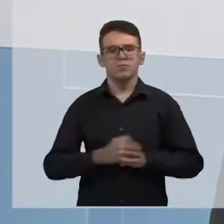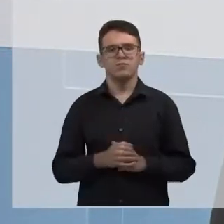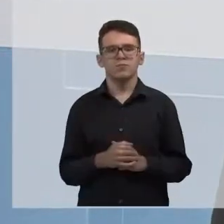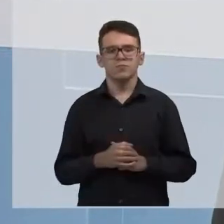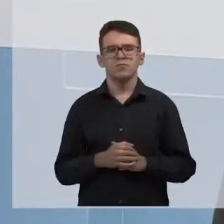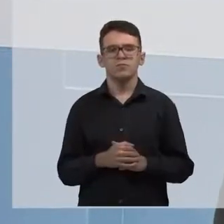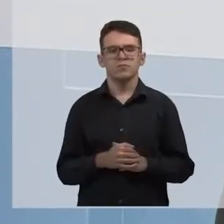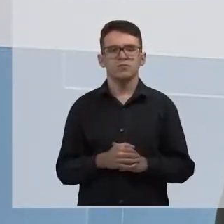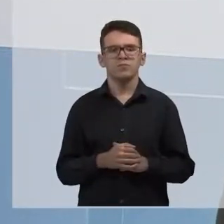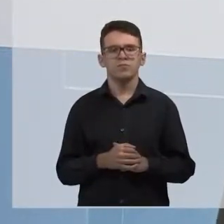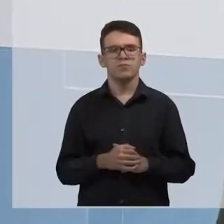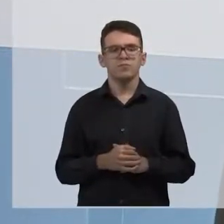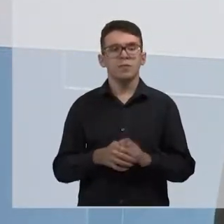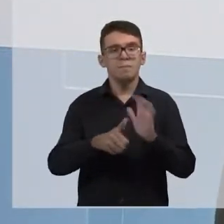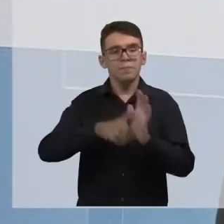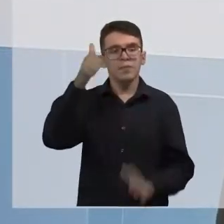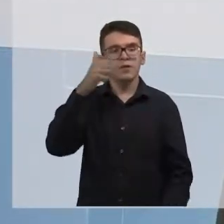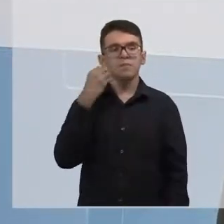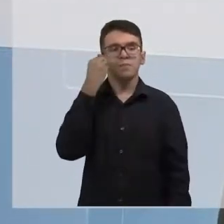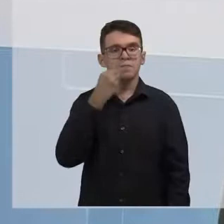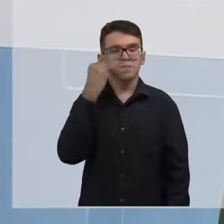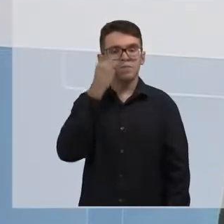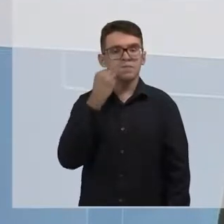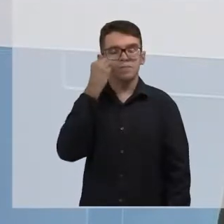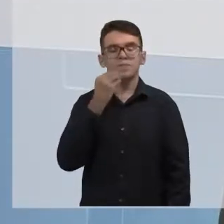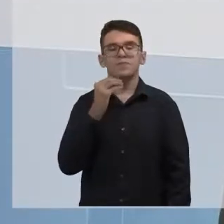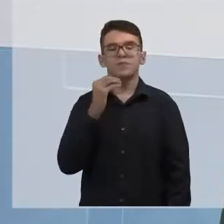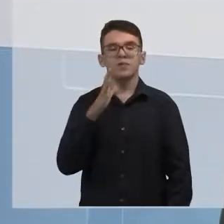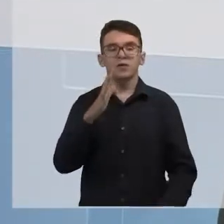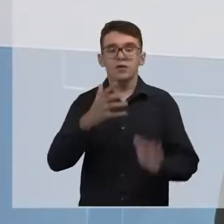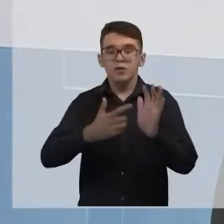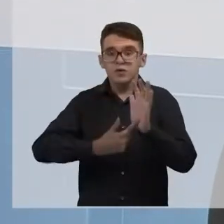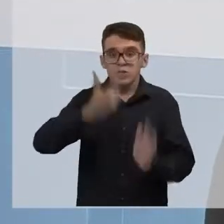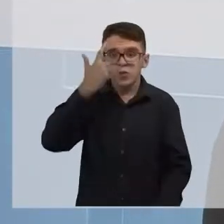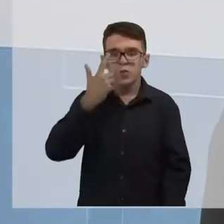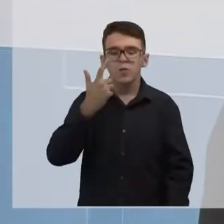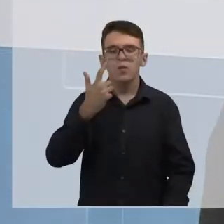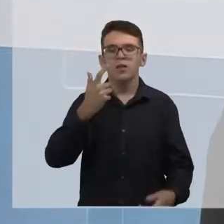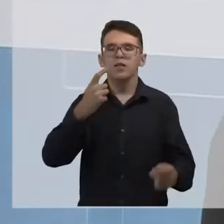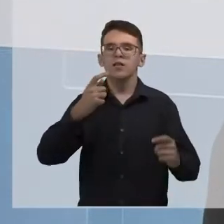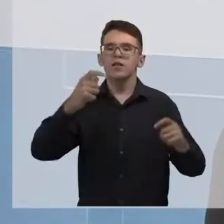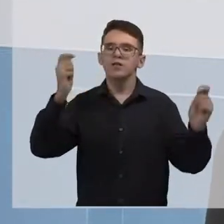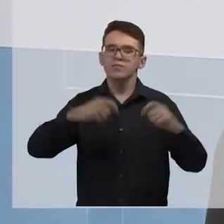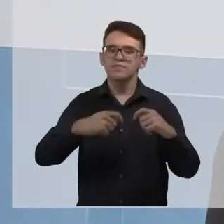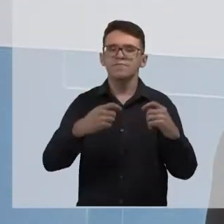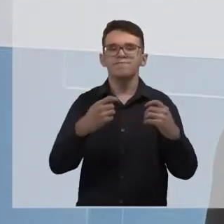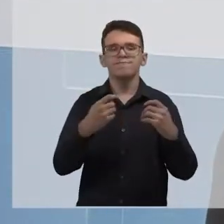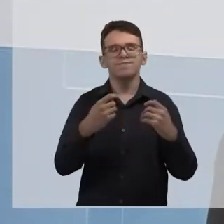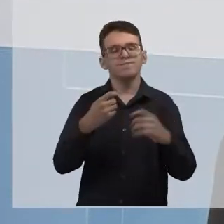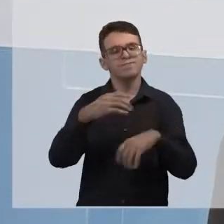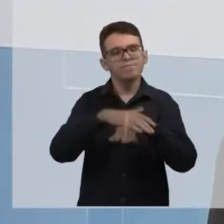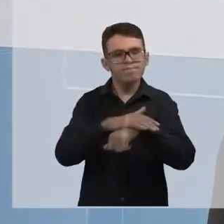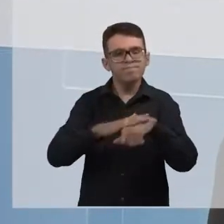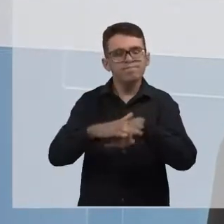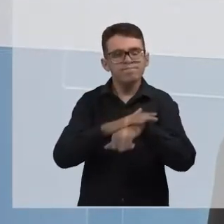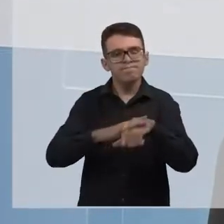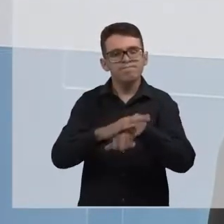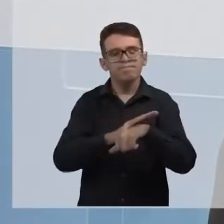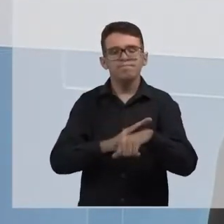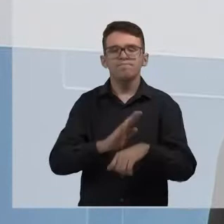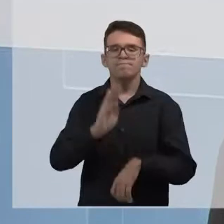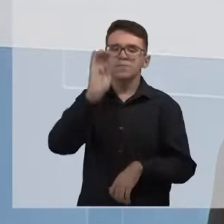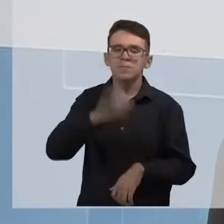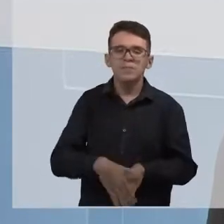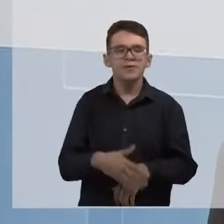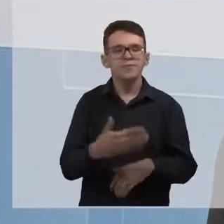No primeiro depoimento. No segundo, que ele foi mais maleável, justamente para que ele,